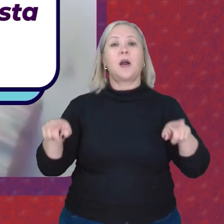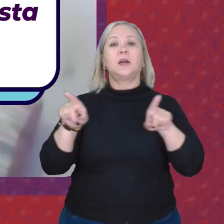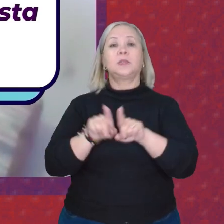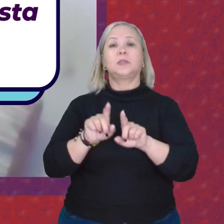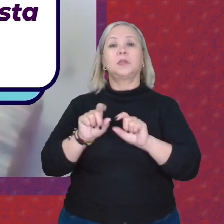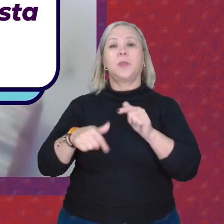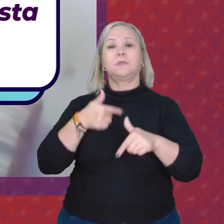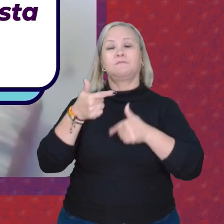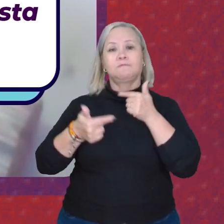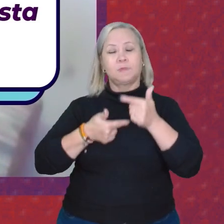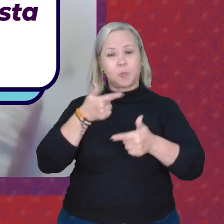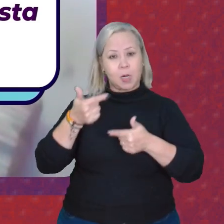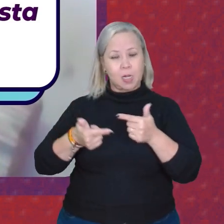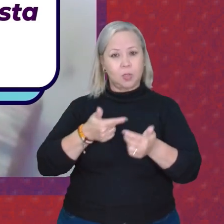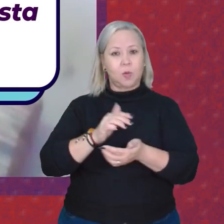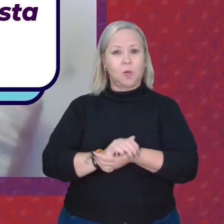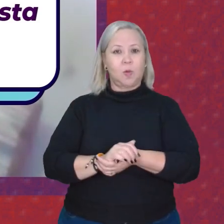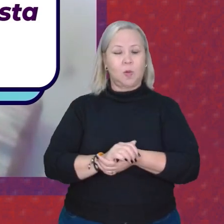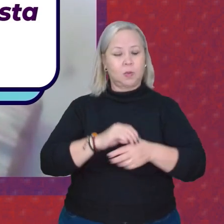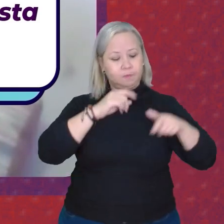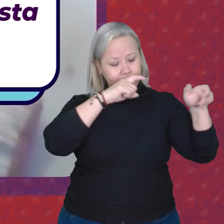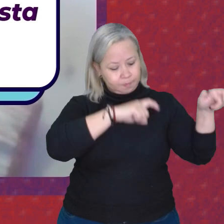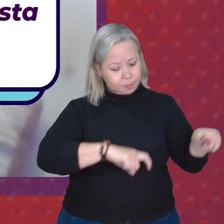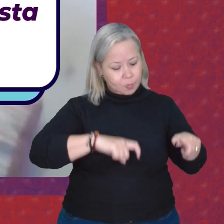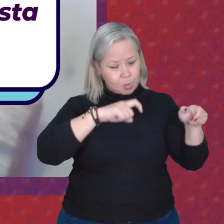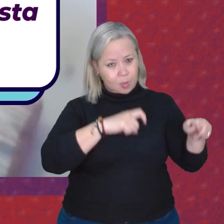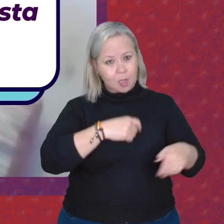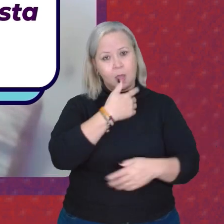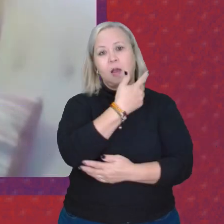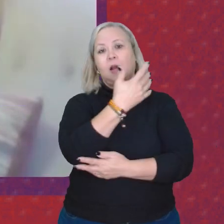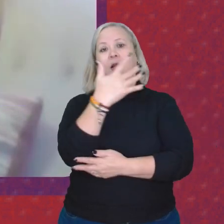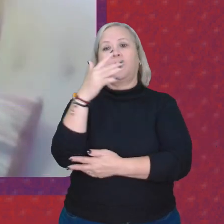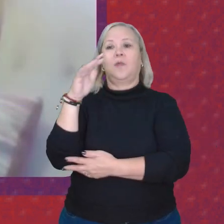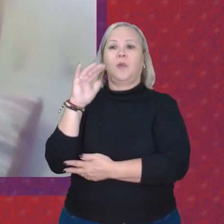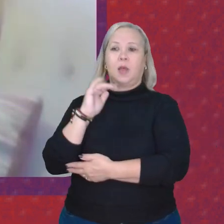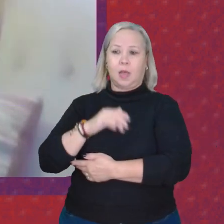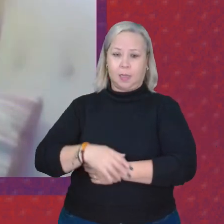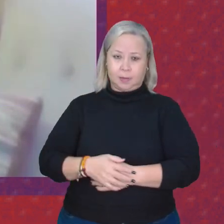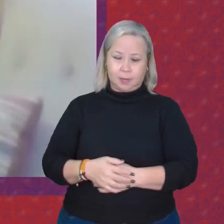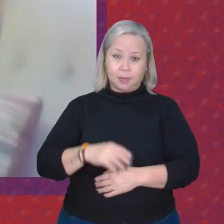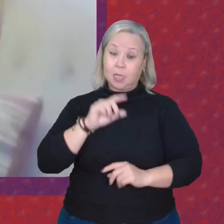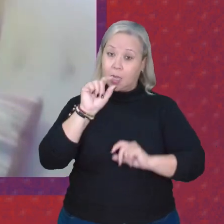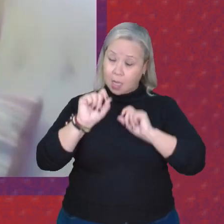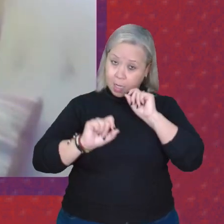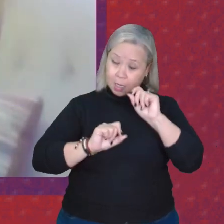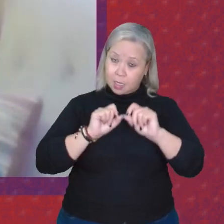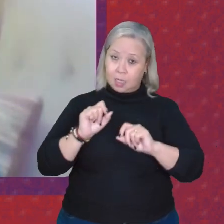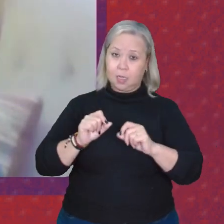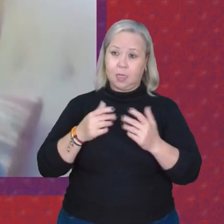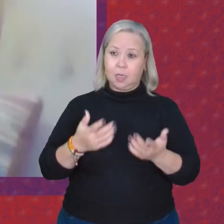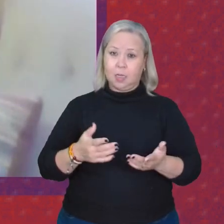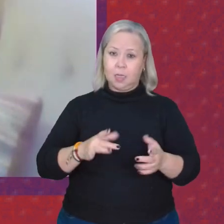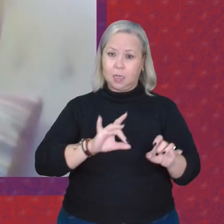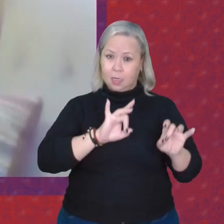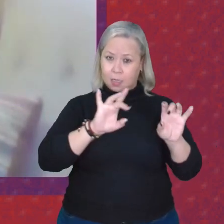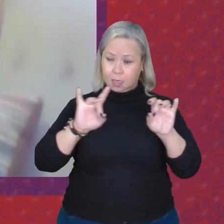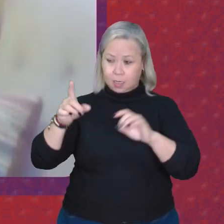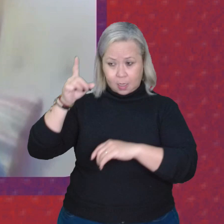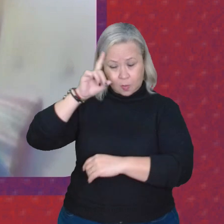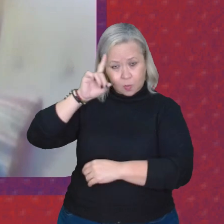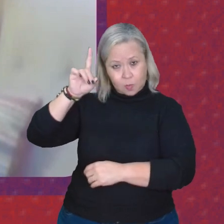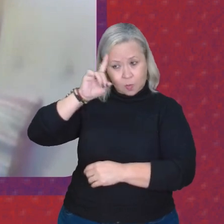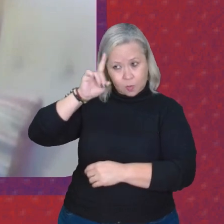as trabalhadoras do campo e da floresta, que estão cada dia,